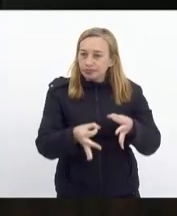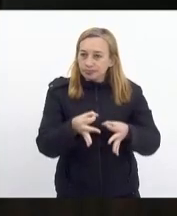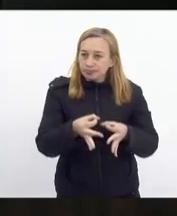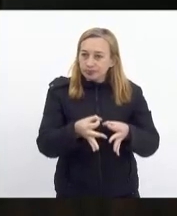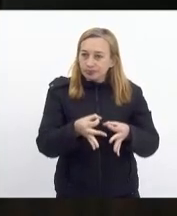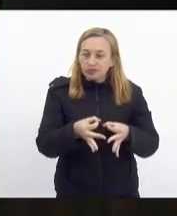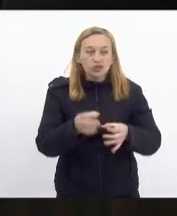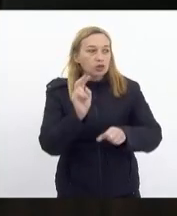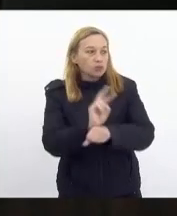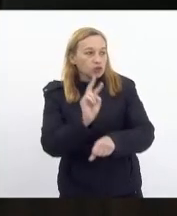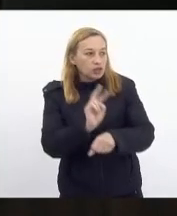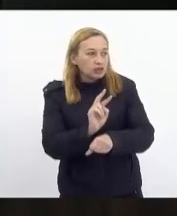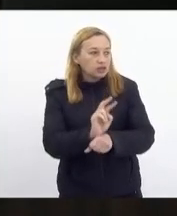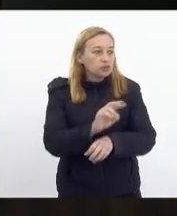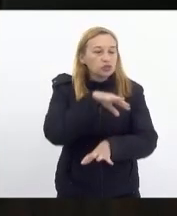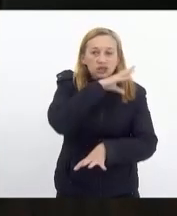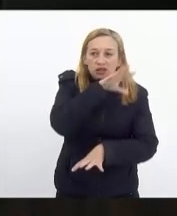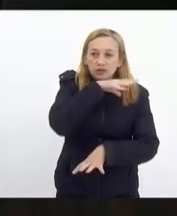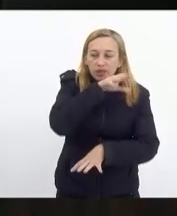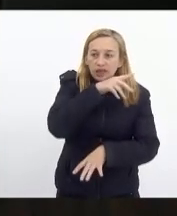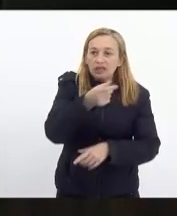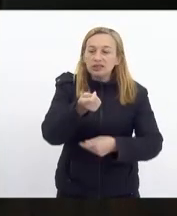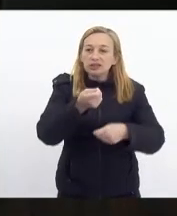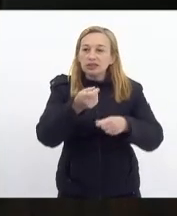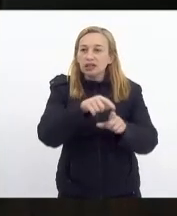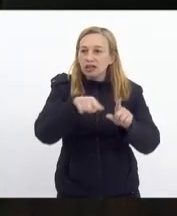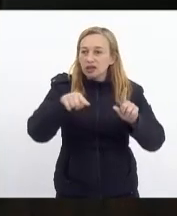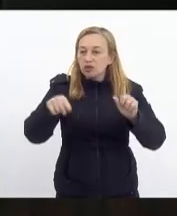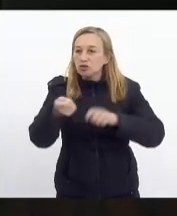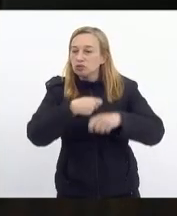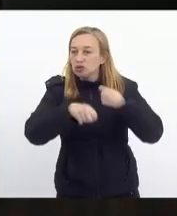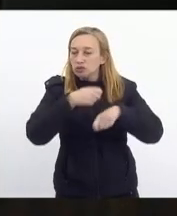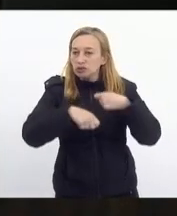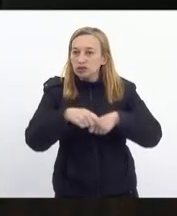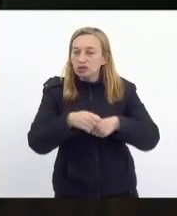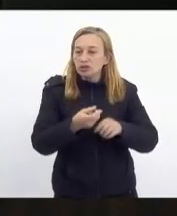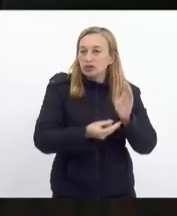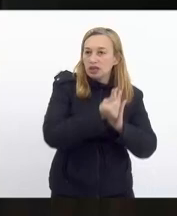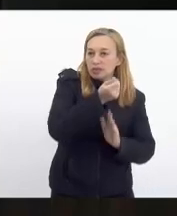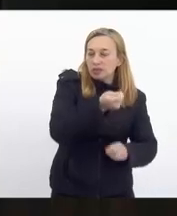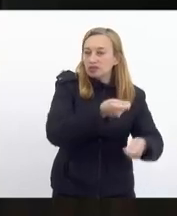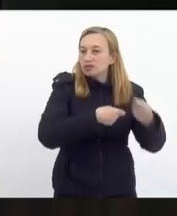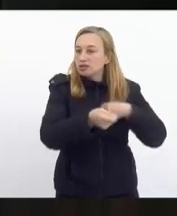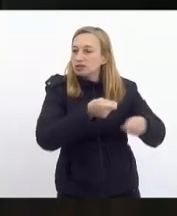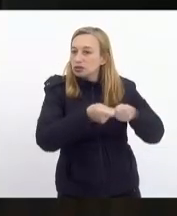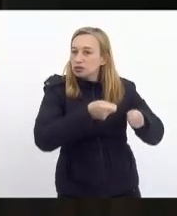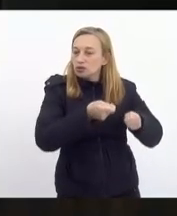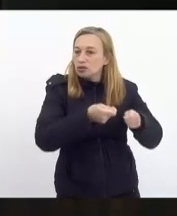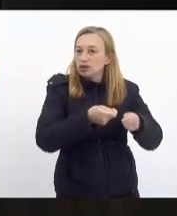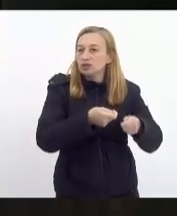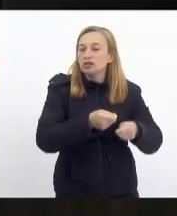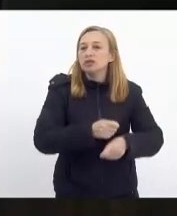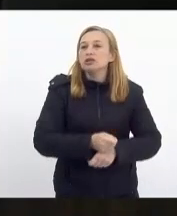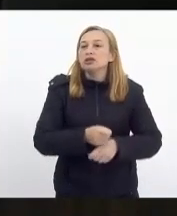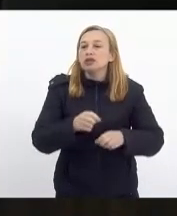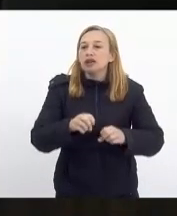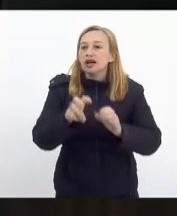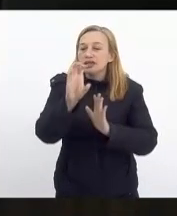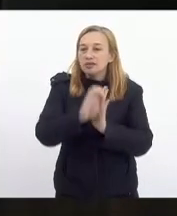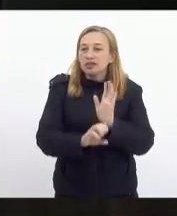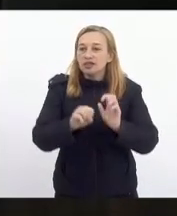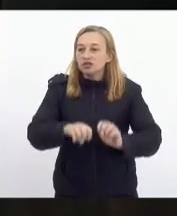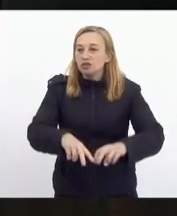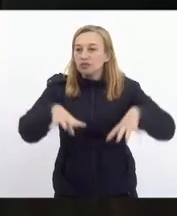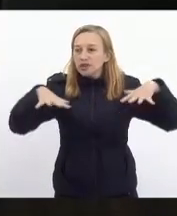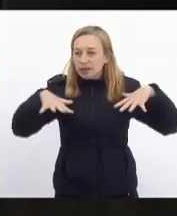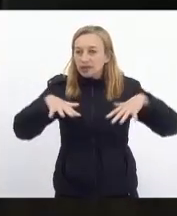de defesa e proteção dos animais, de economia, indústria e comércio, de orçamento, finanças, fiscalização financeira e controle, as emendas de